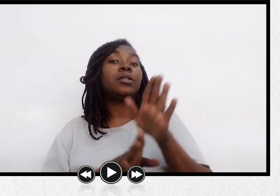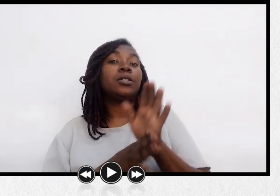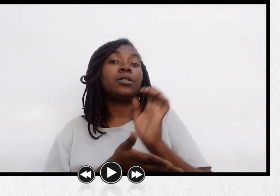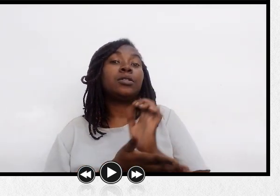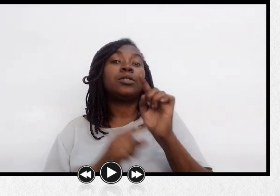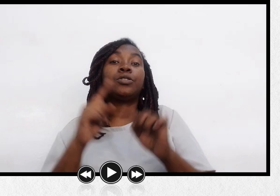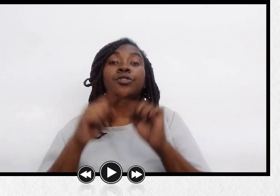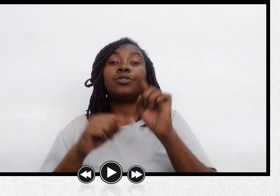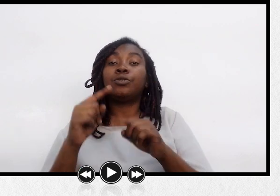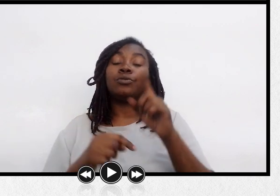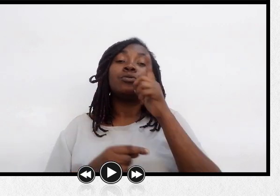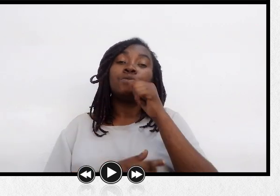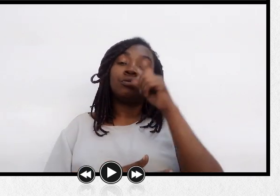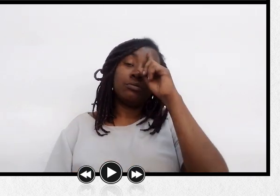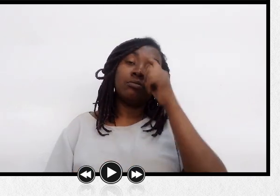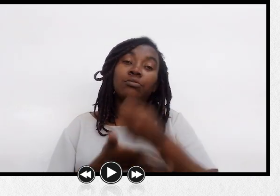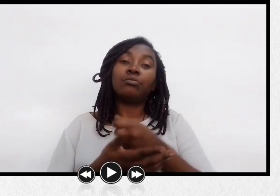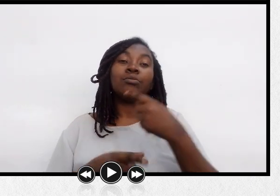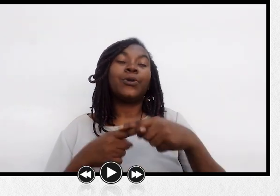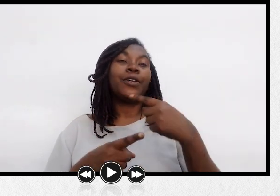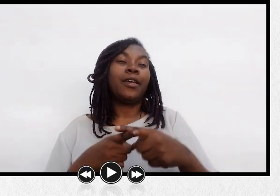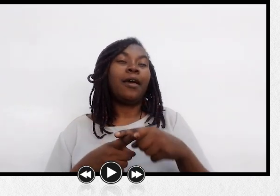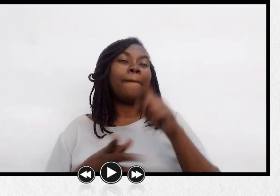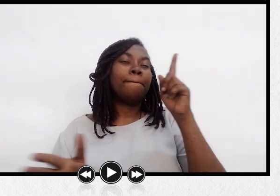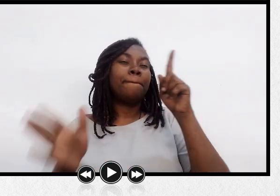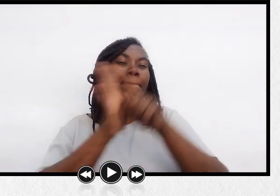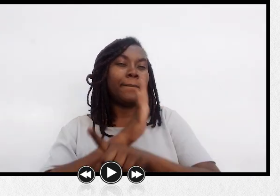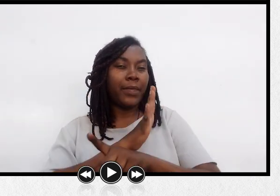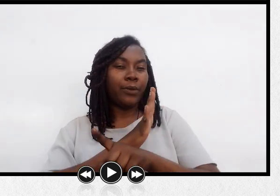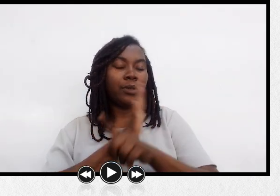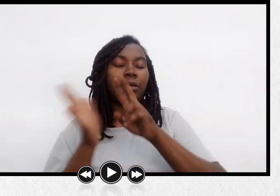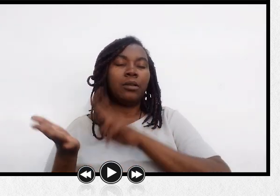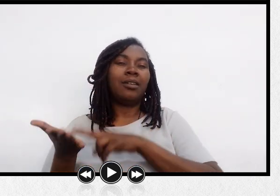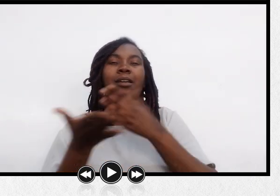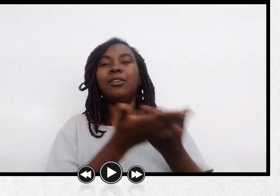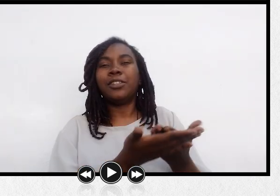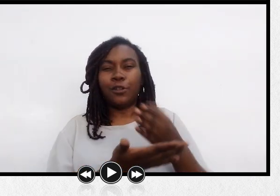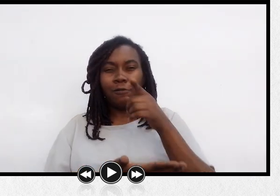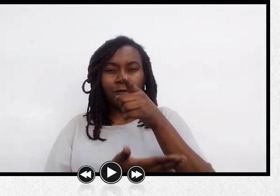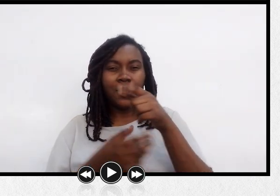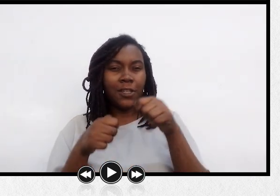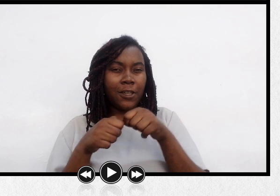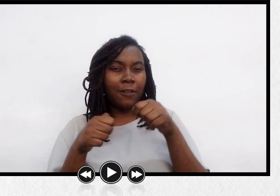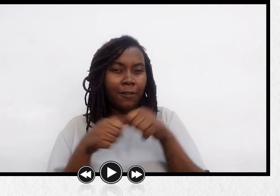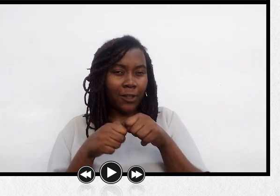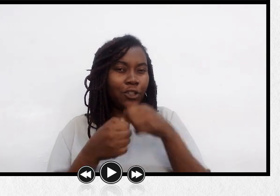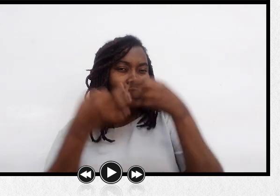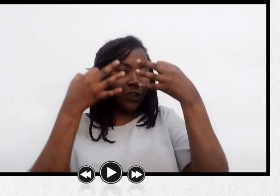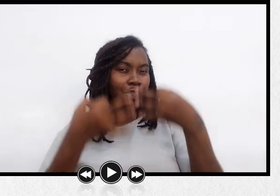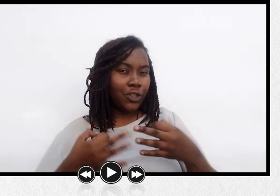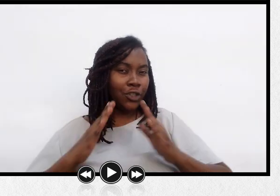Hídricos. Por quê? Você fez, a pergunta aqui, vamos traduzir assim, você fez direitinho a sua lição de